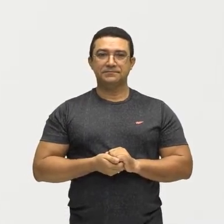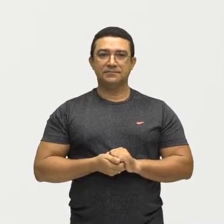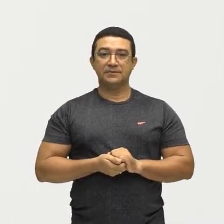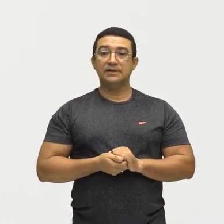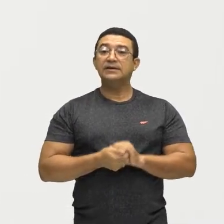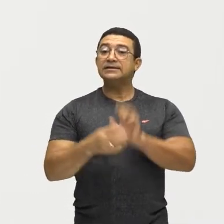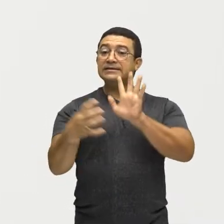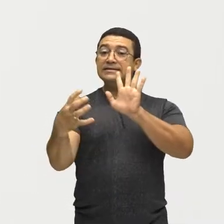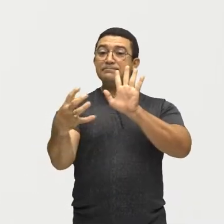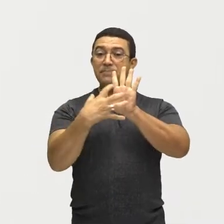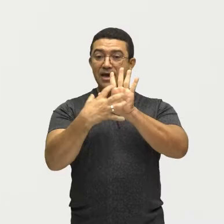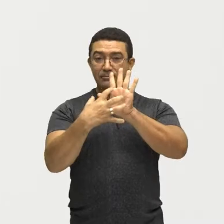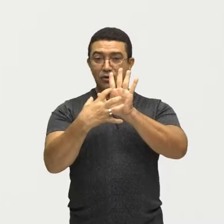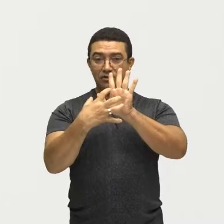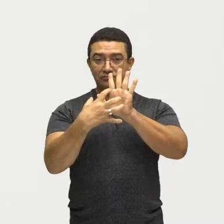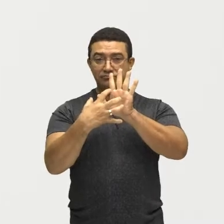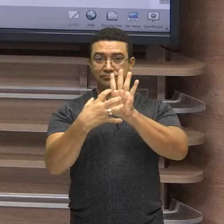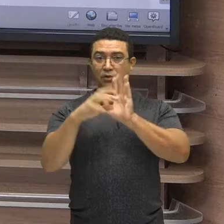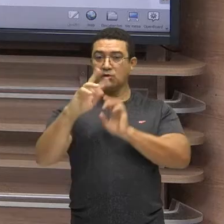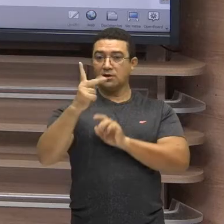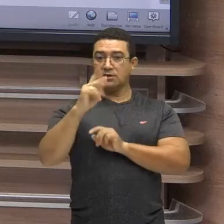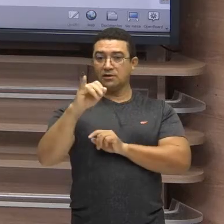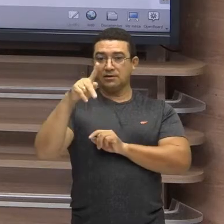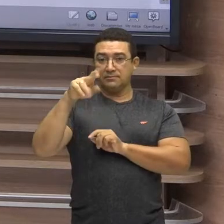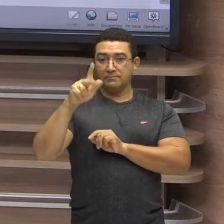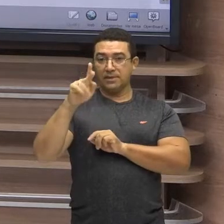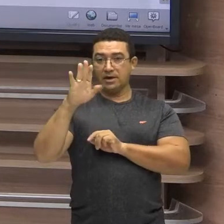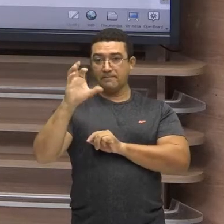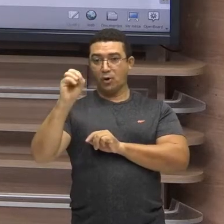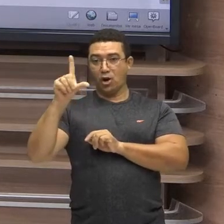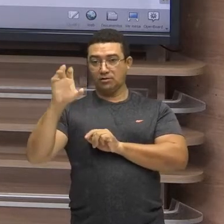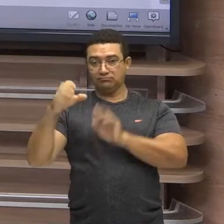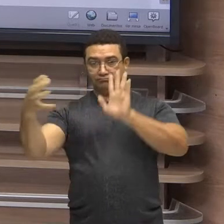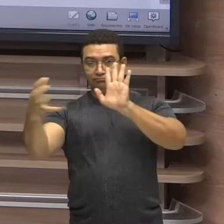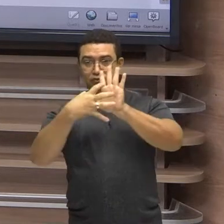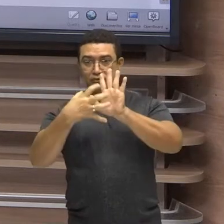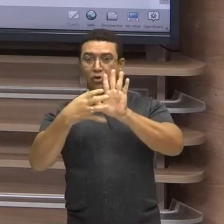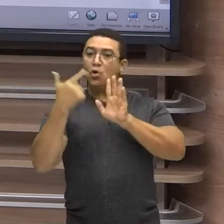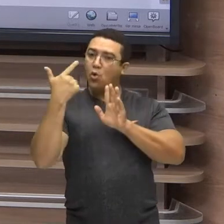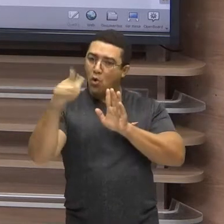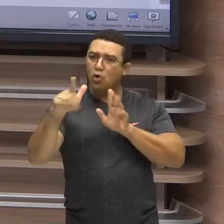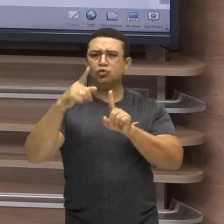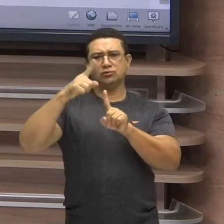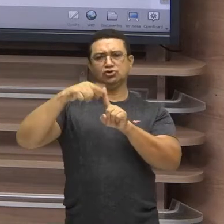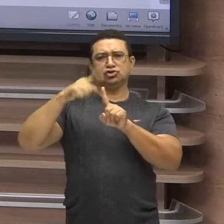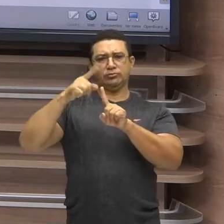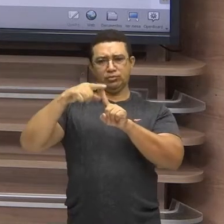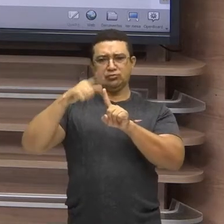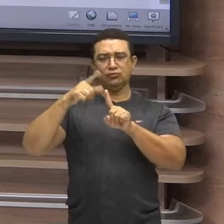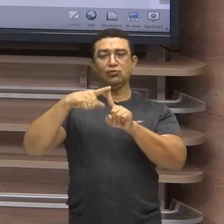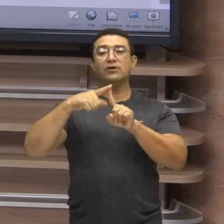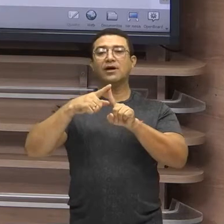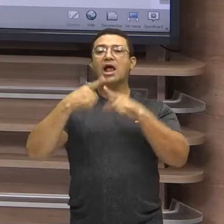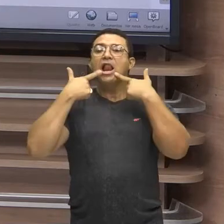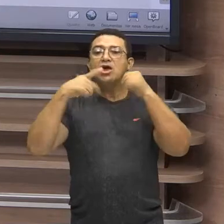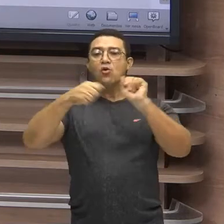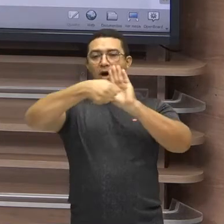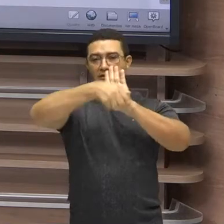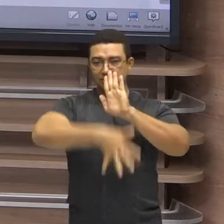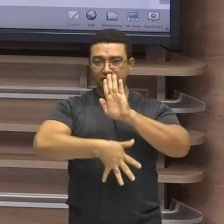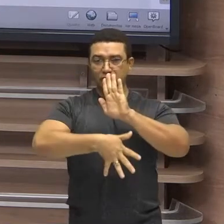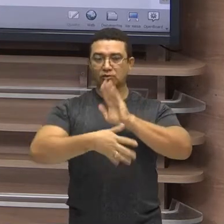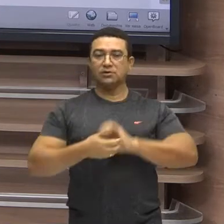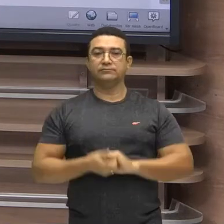A hipérbole. Então, a gente vai trabalhar agora outra figura de linguagem, né? Onomatopeia, né?